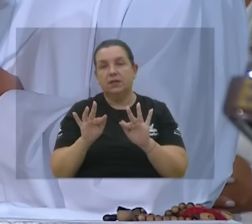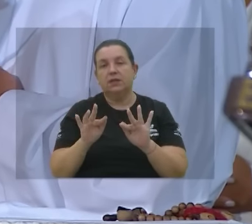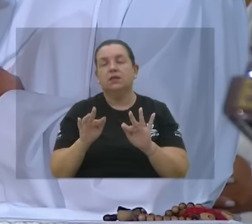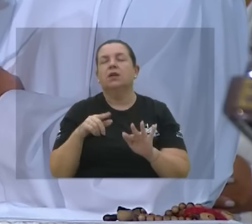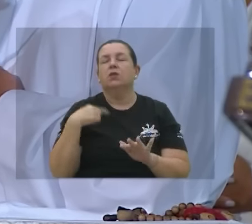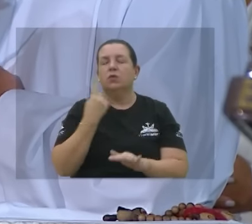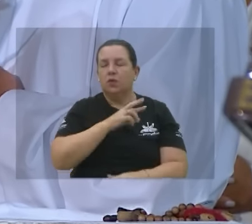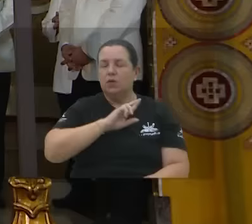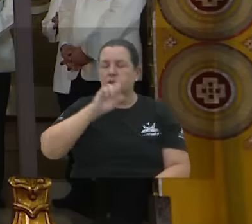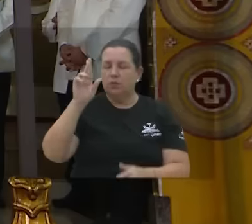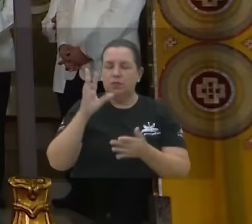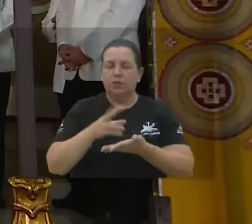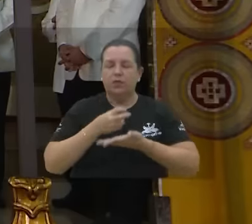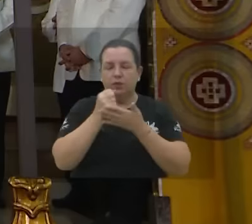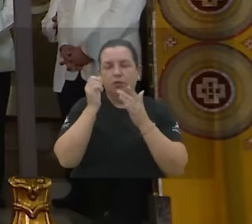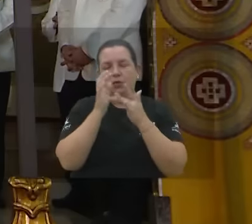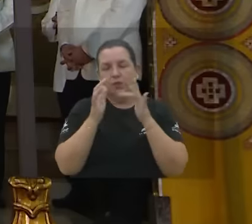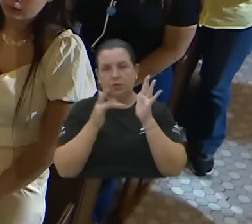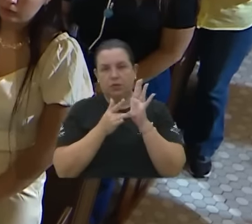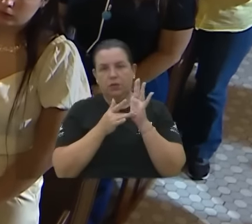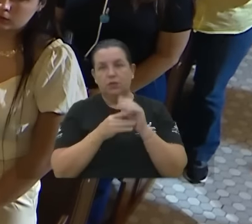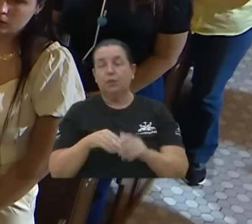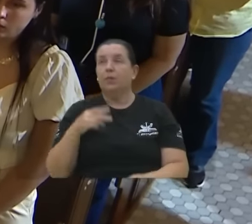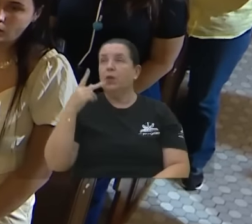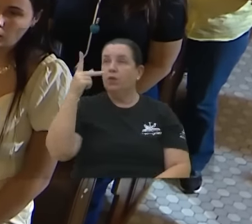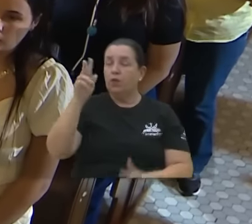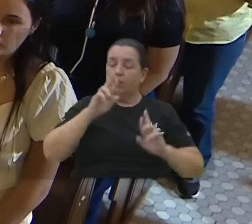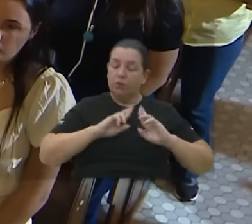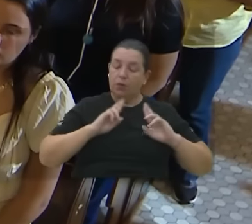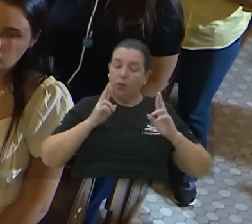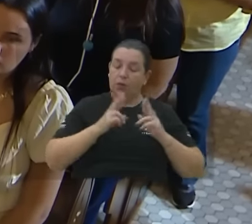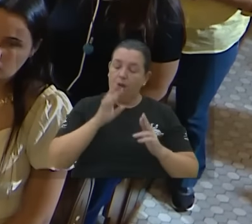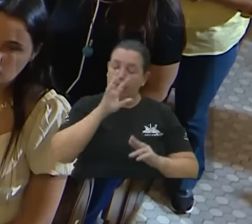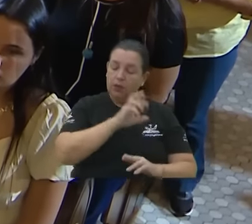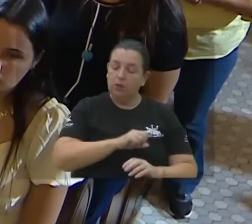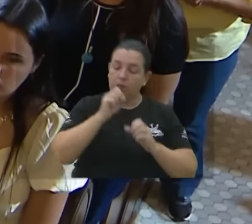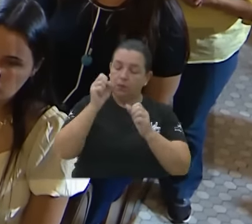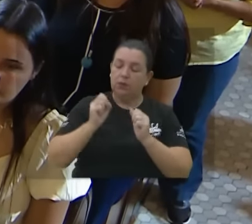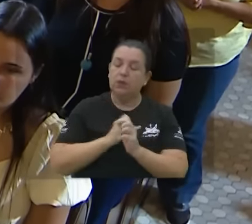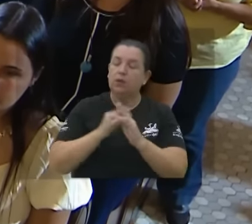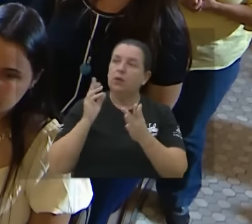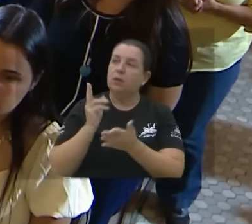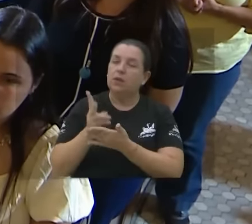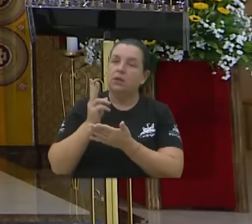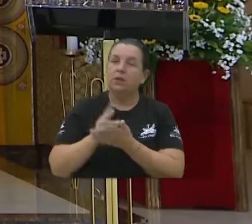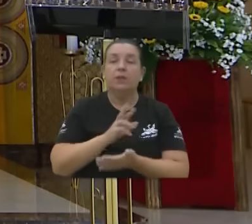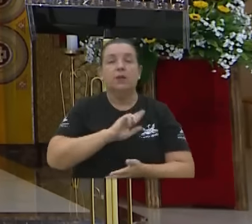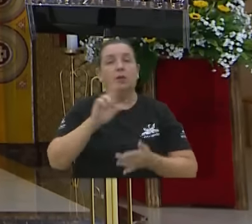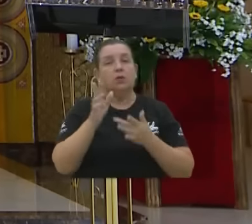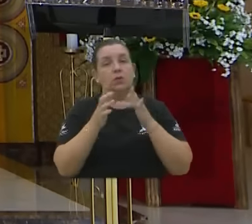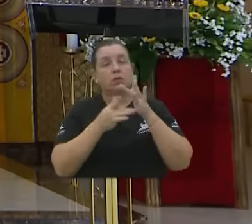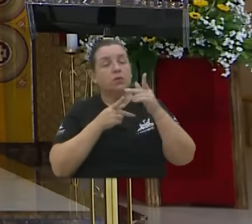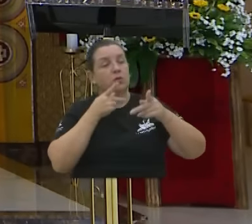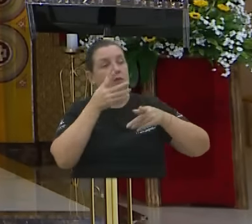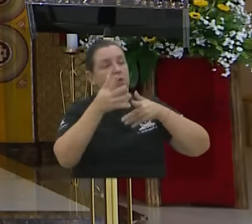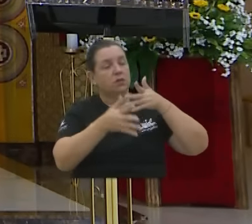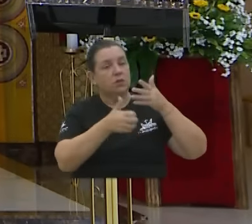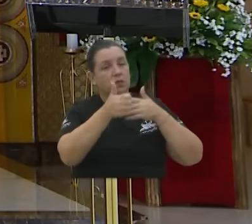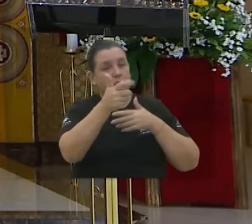do nosso Salvador Jesus Cristo. Vós é o reino, o poder e a glória para sempre. Senhor Jesus